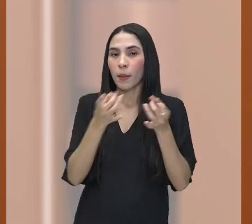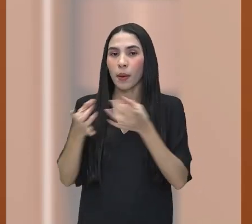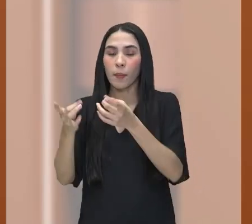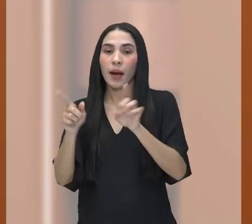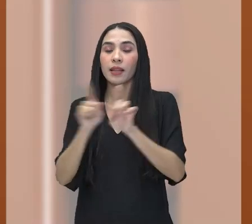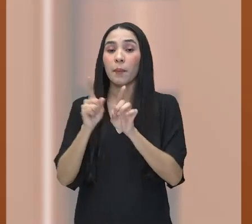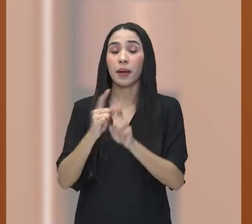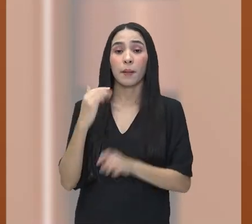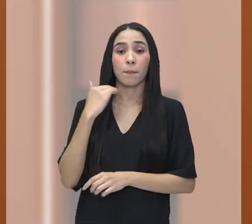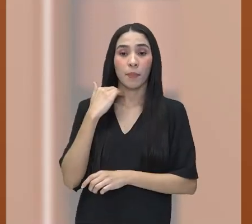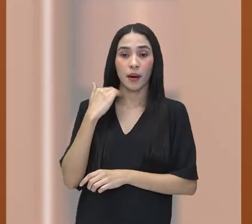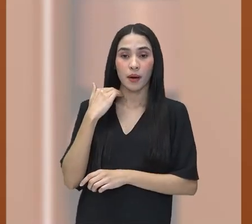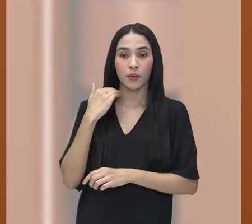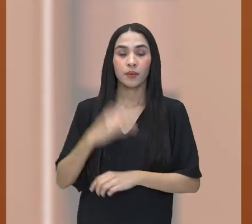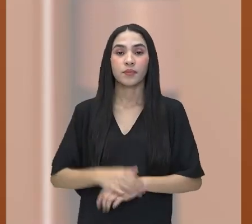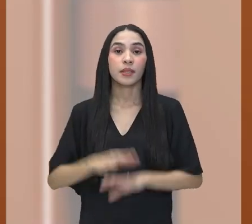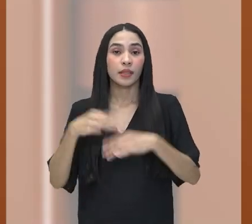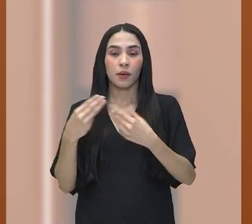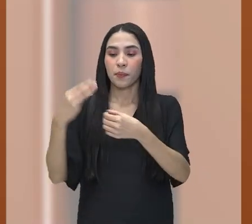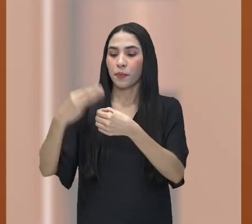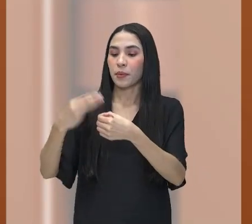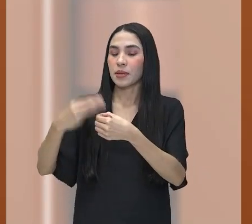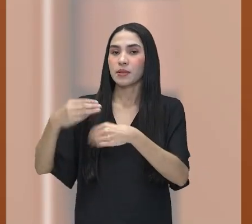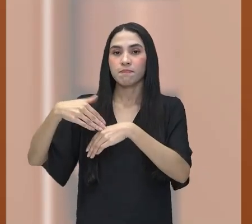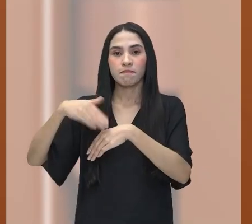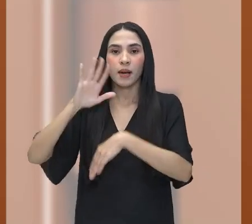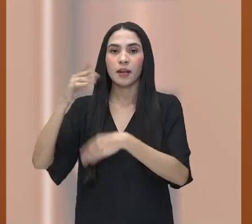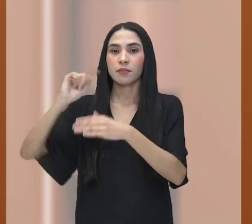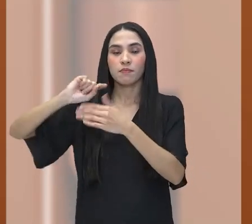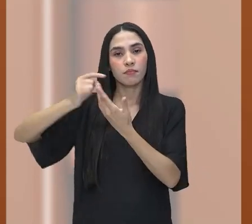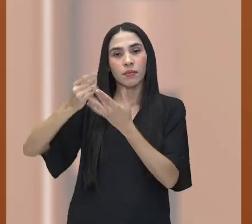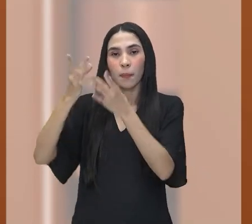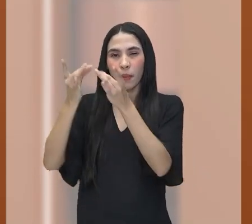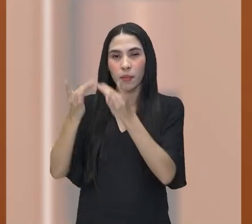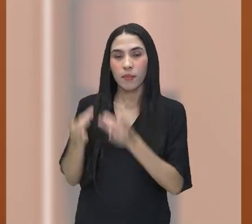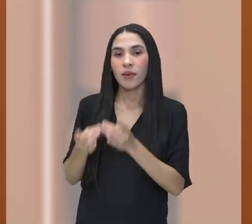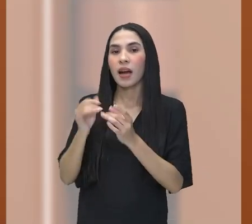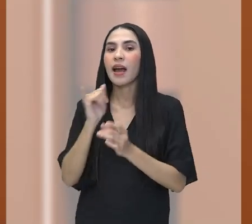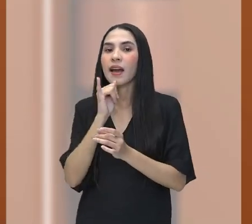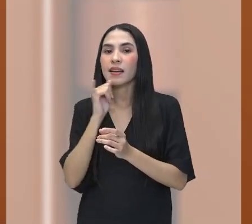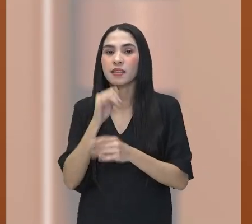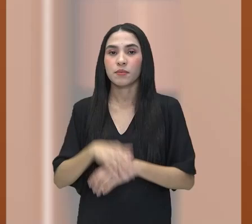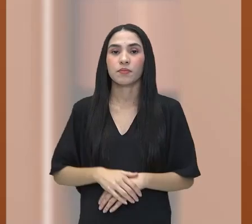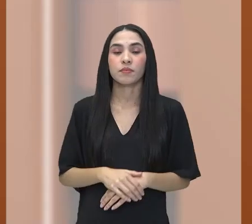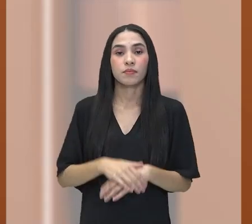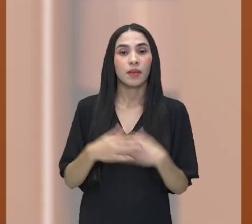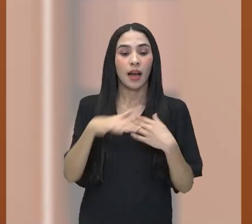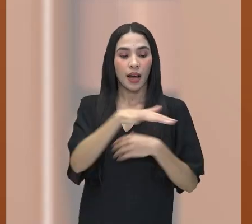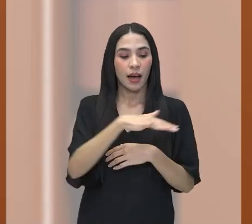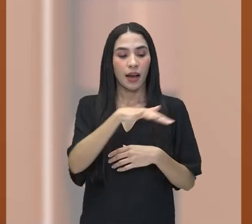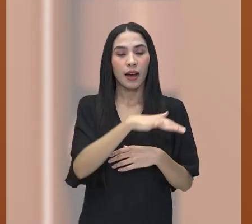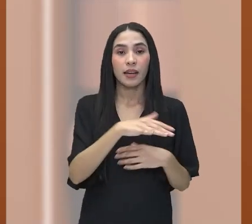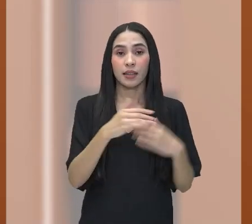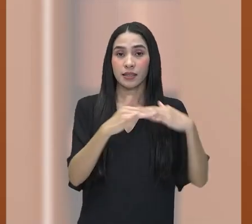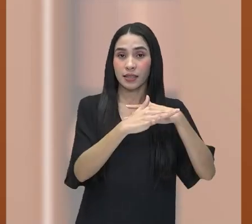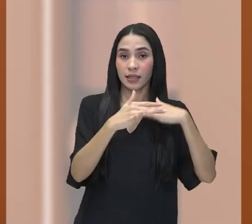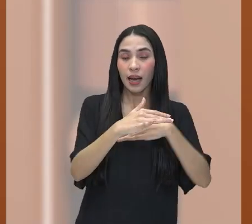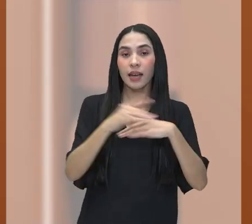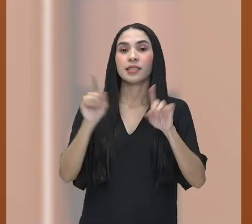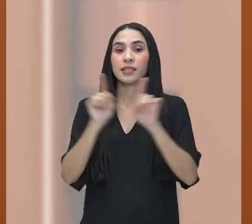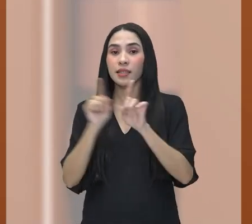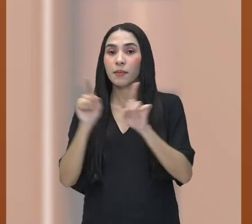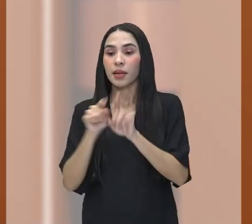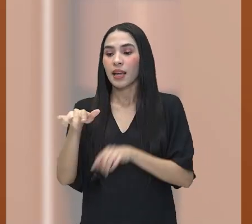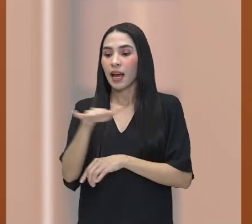bancos, enfim. E o município ele vai ser mais abrangente, envolvendo o quê? Tanto a parte urbana, tanto a cidade, quanto a